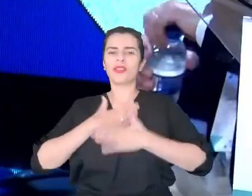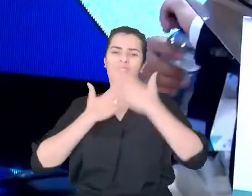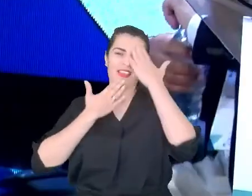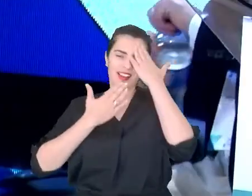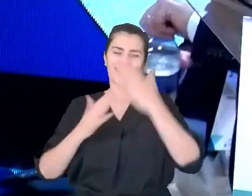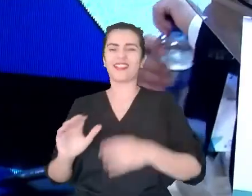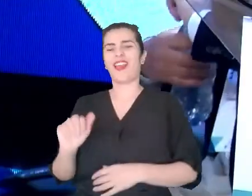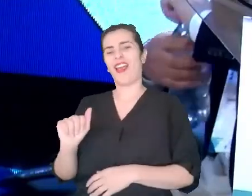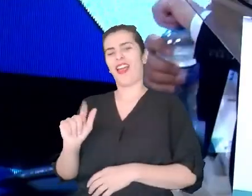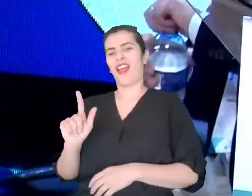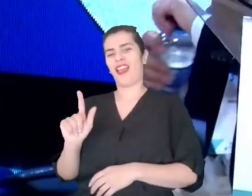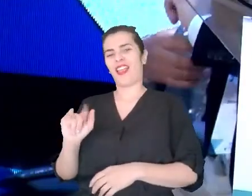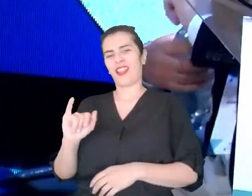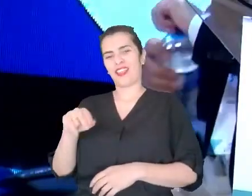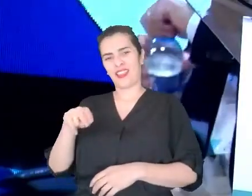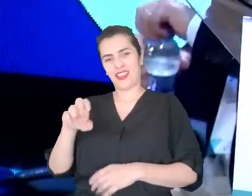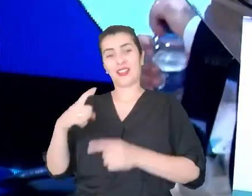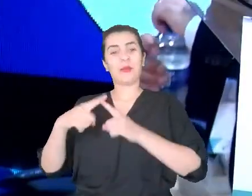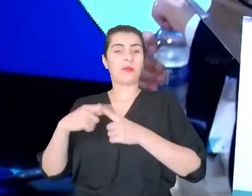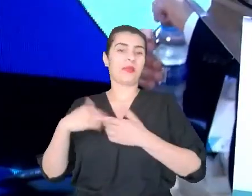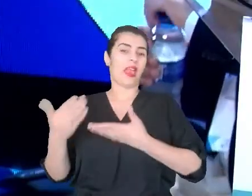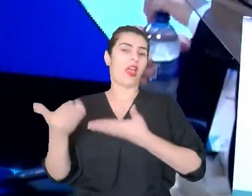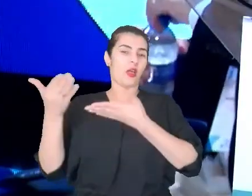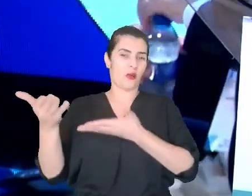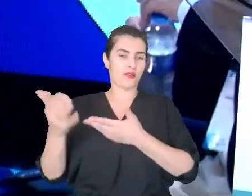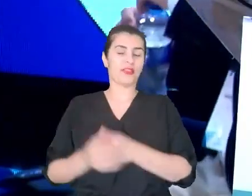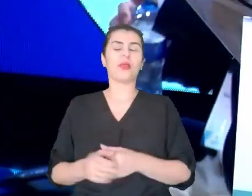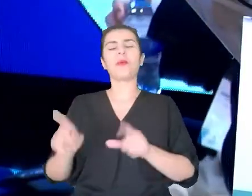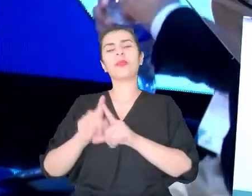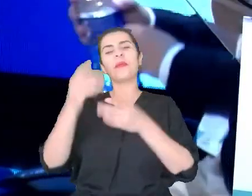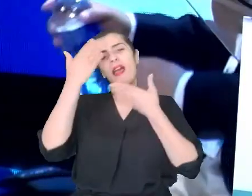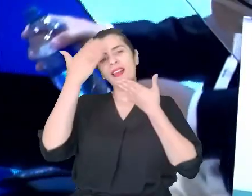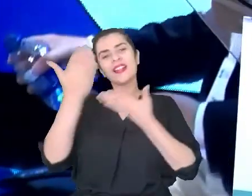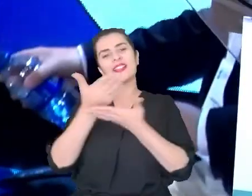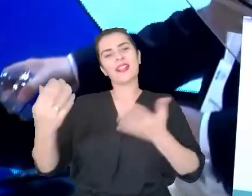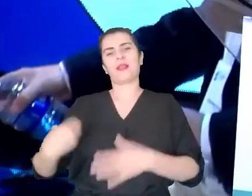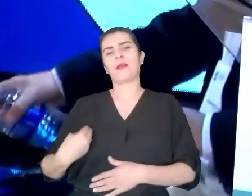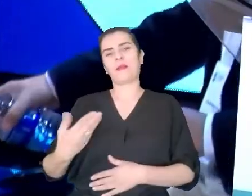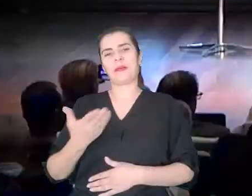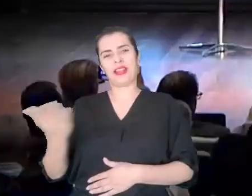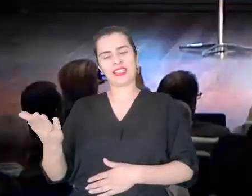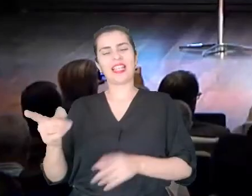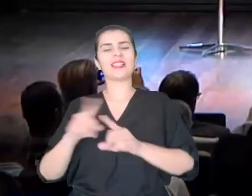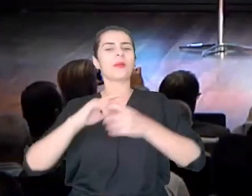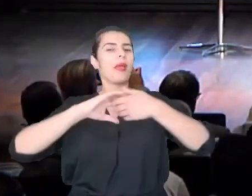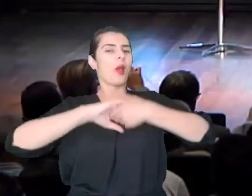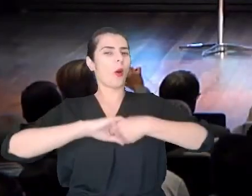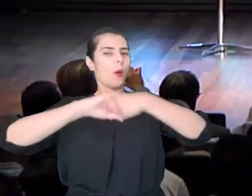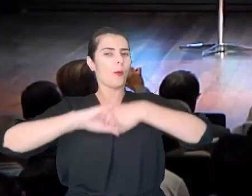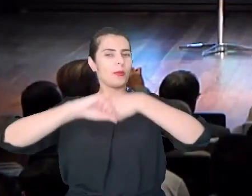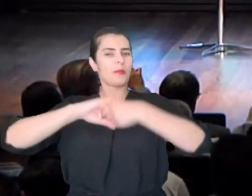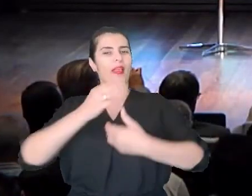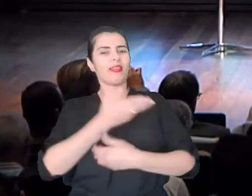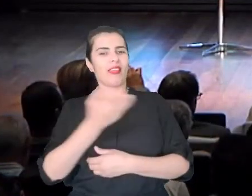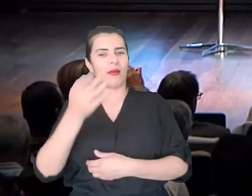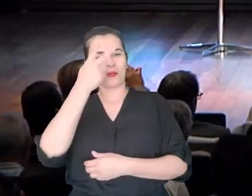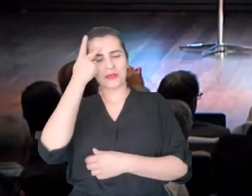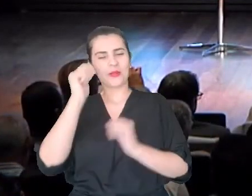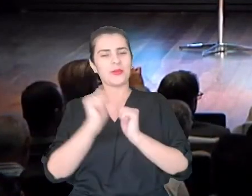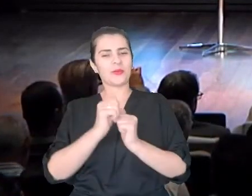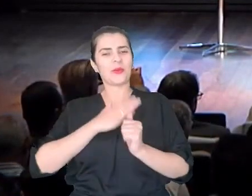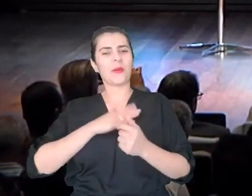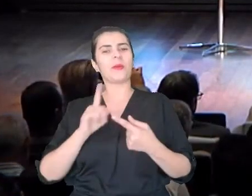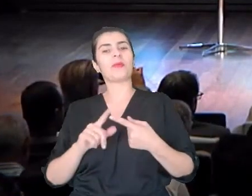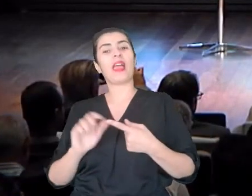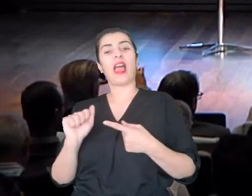especialmente pelo convite, agradecer a todos pela presença e cumprimentar os meus colegas de painel, Ana, da Vale,